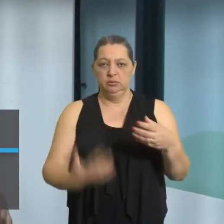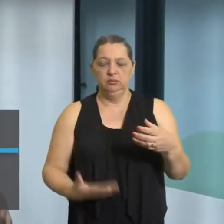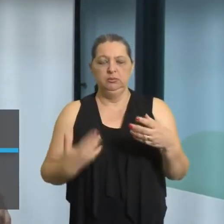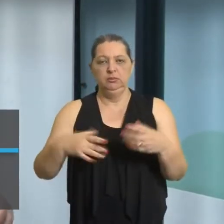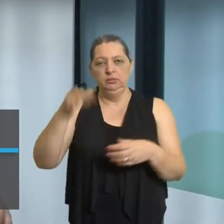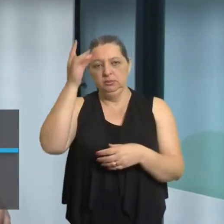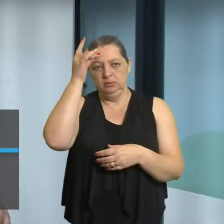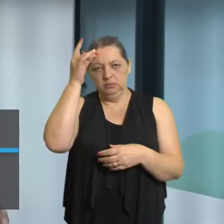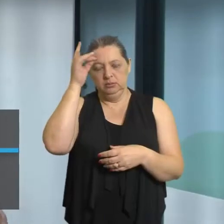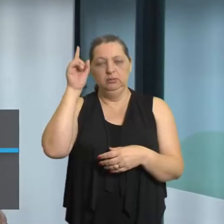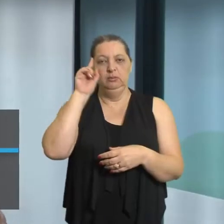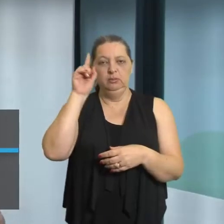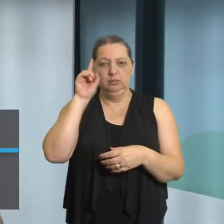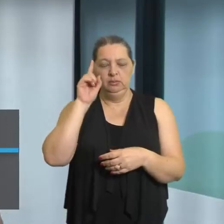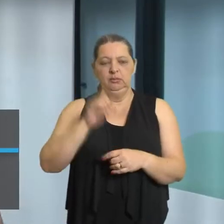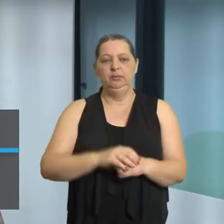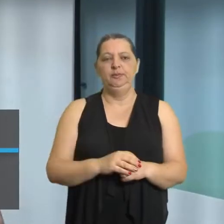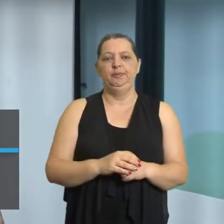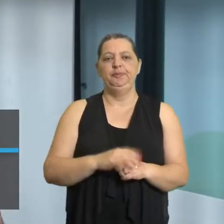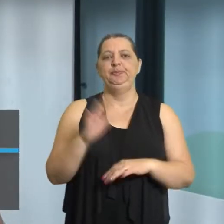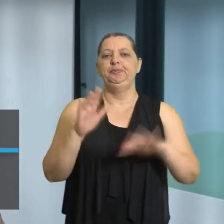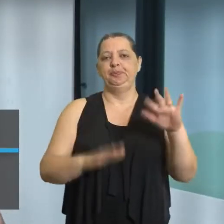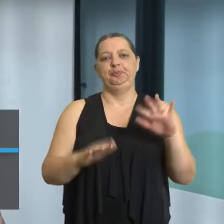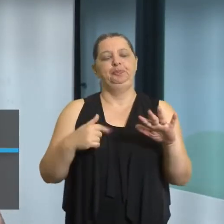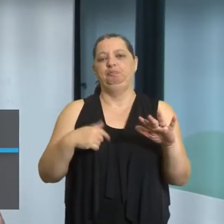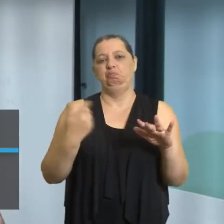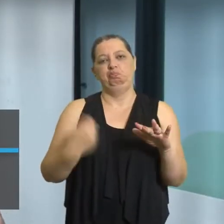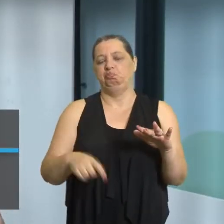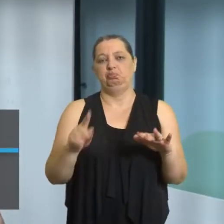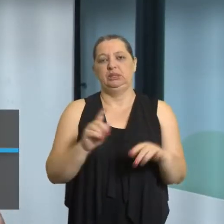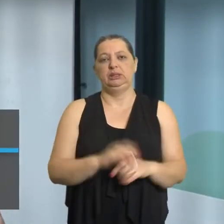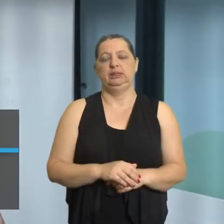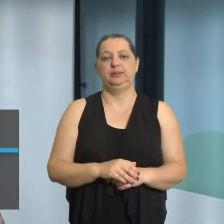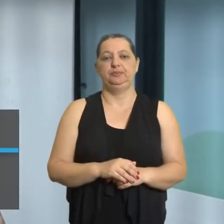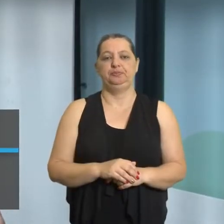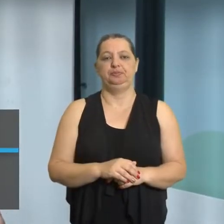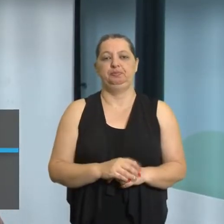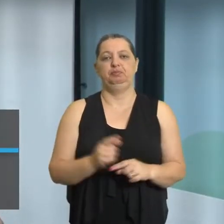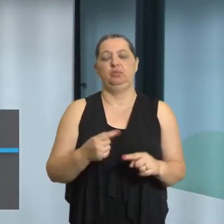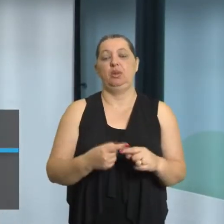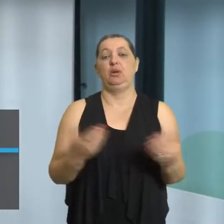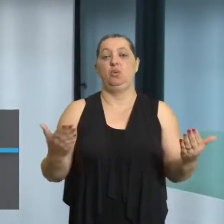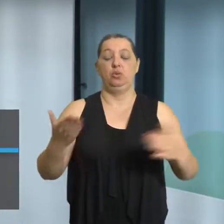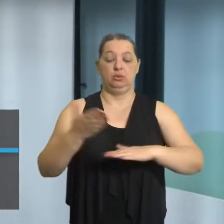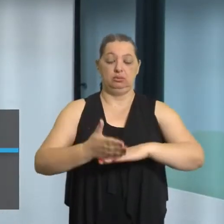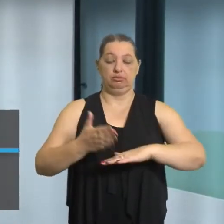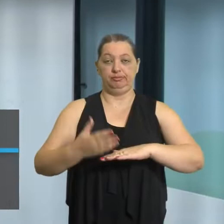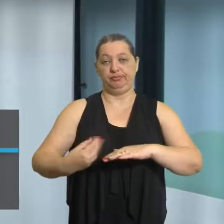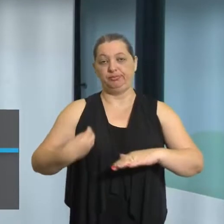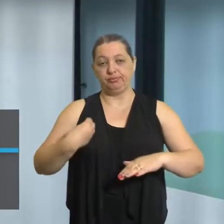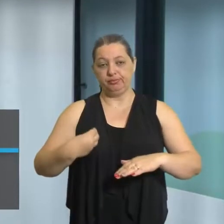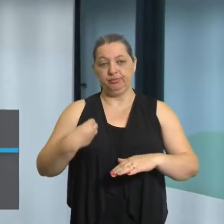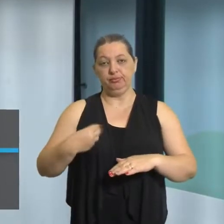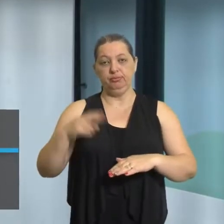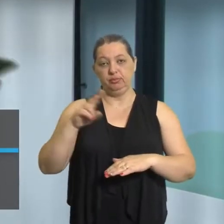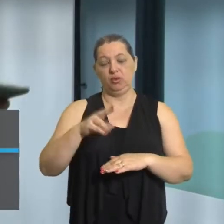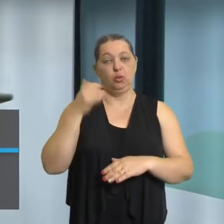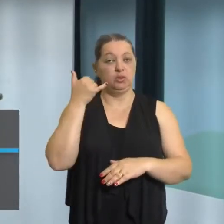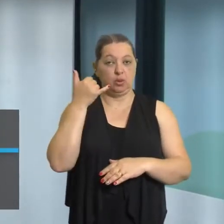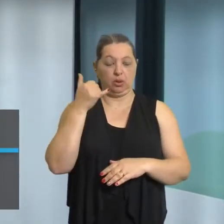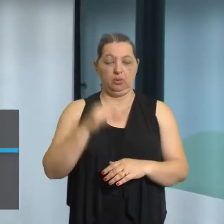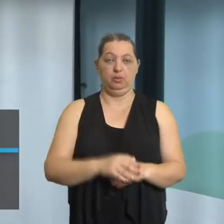decorar datas e decorar essas coisas talvez não seja mais tão necessário nessa na modernidade que vivemos aqui com isso aqui